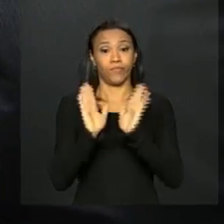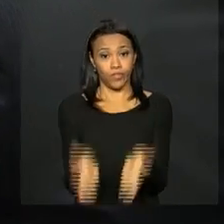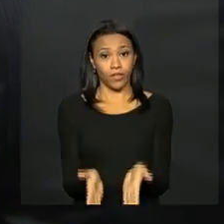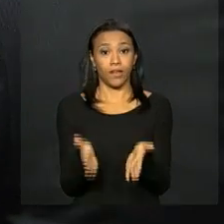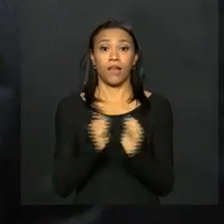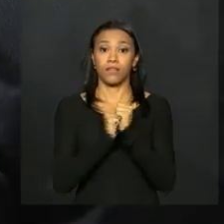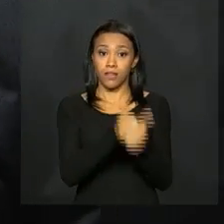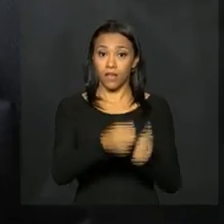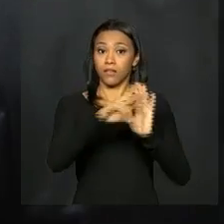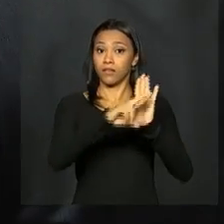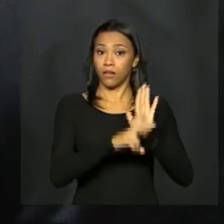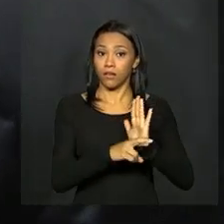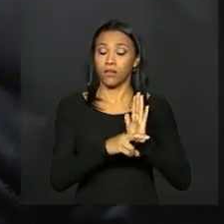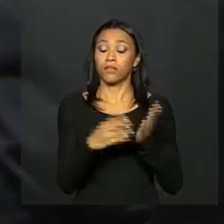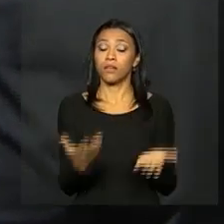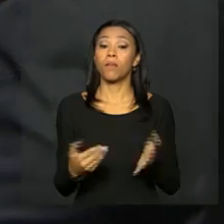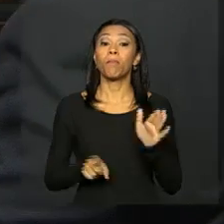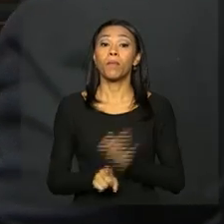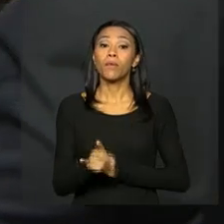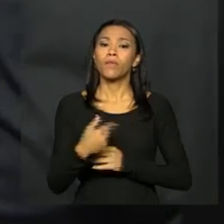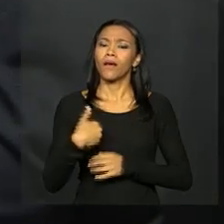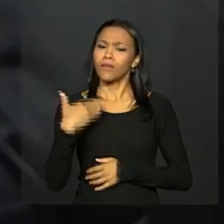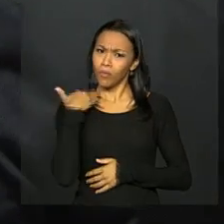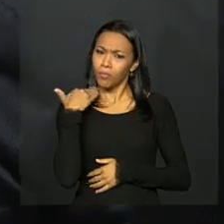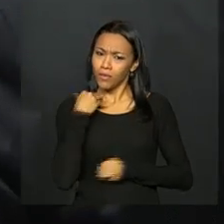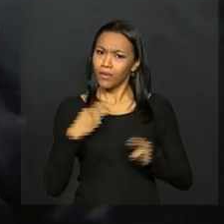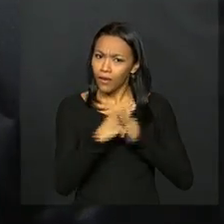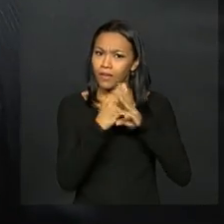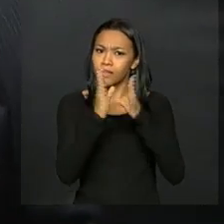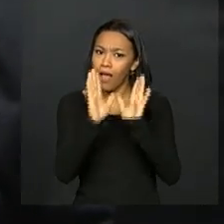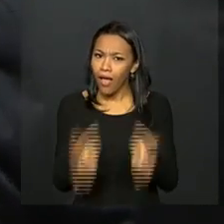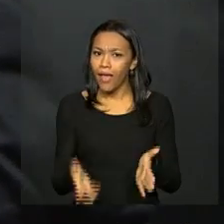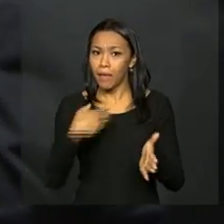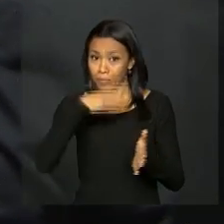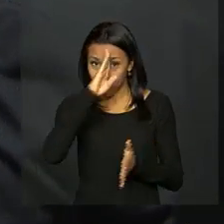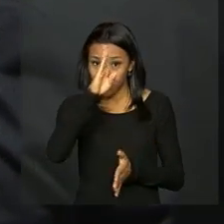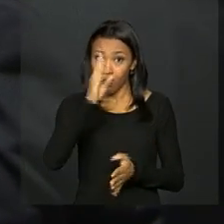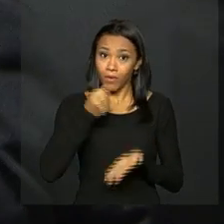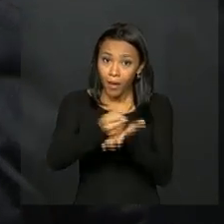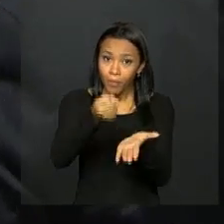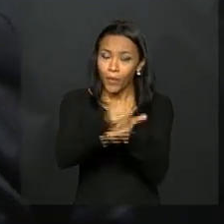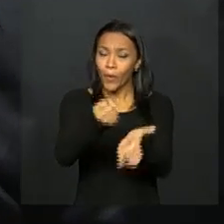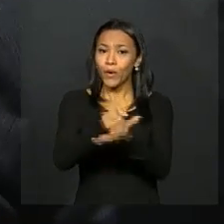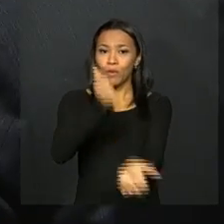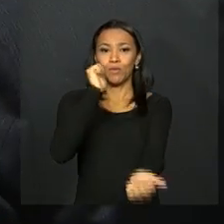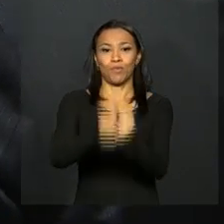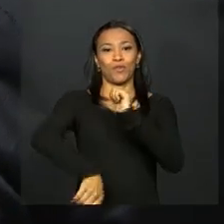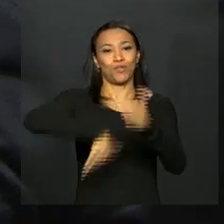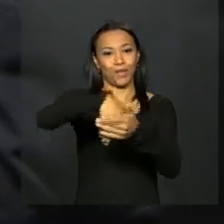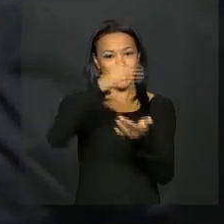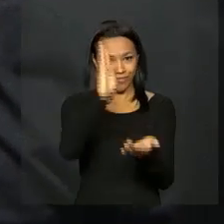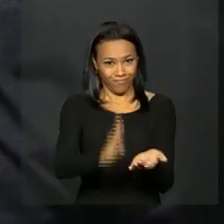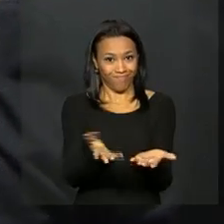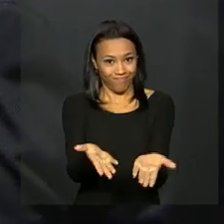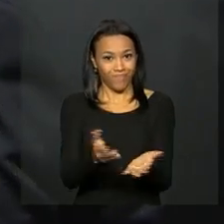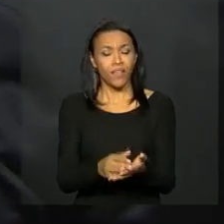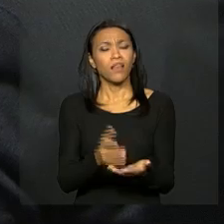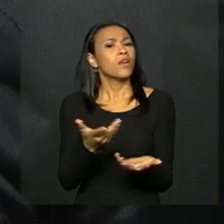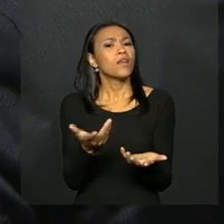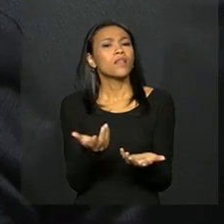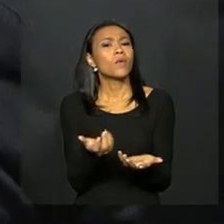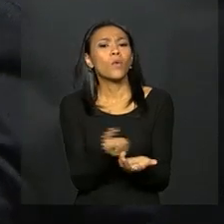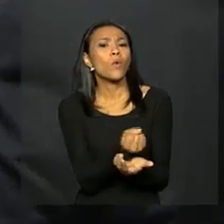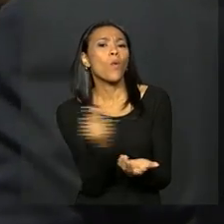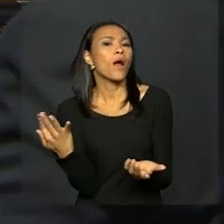Profute. Bom, e a Caixa Econômica é considerada o principal patrocinador do esporte brasileiro de um modo geral, né? Em que áreas que